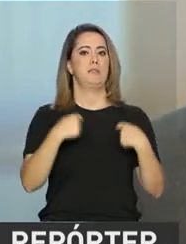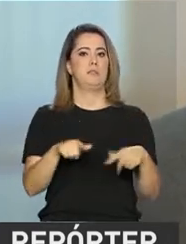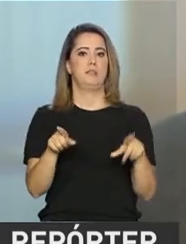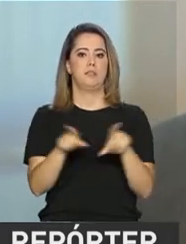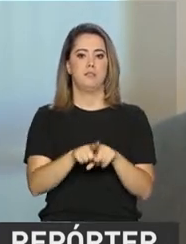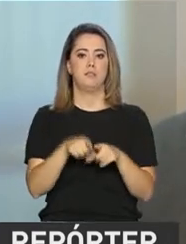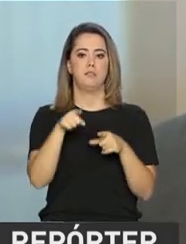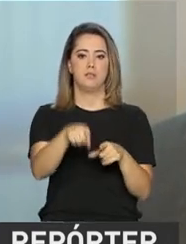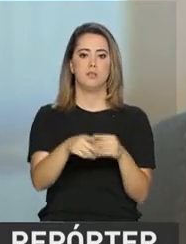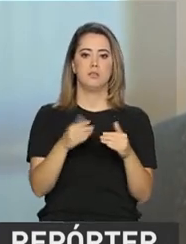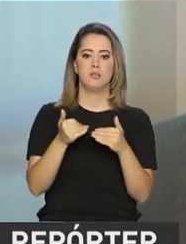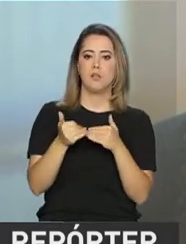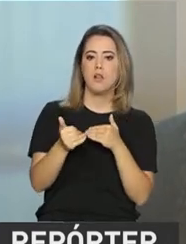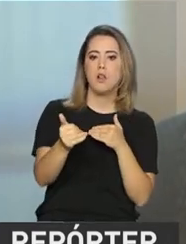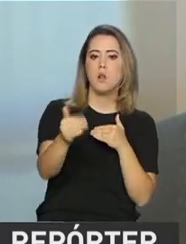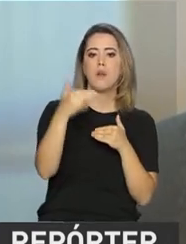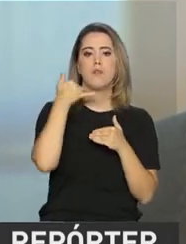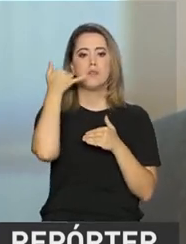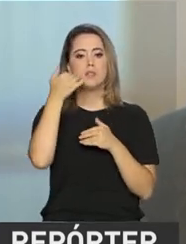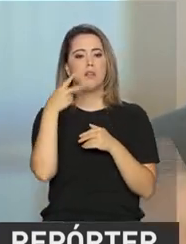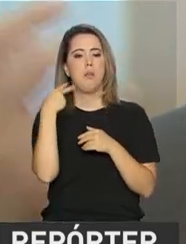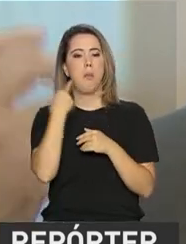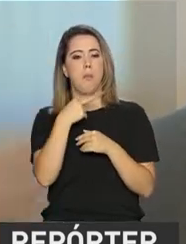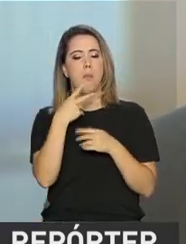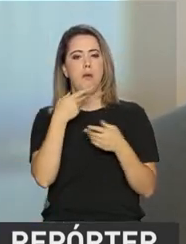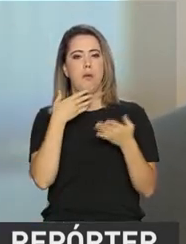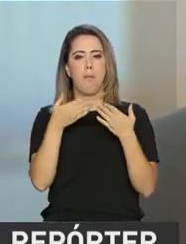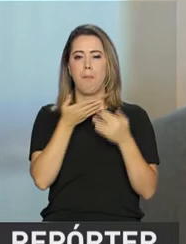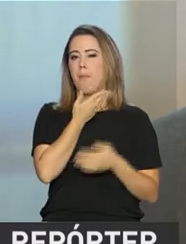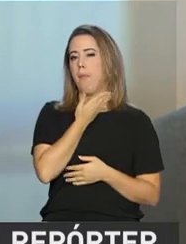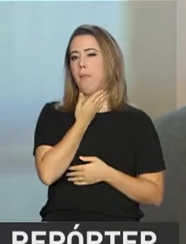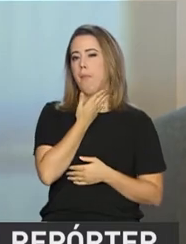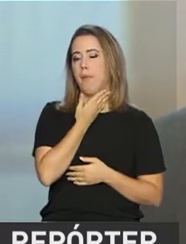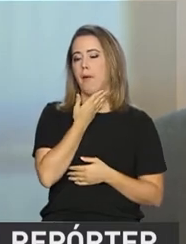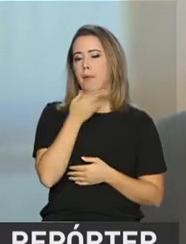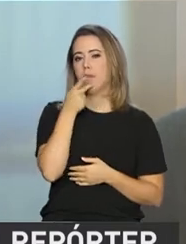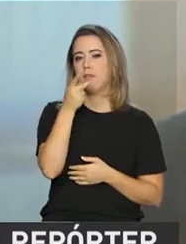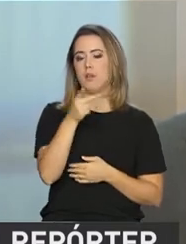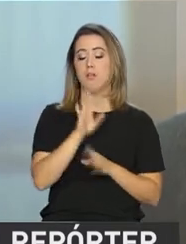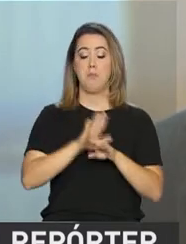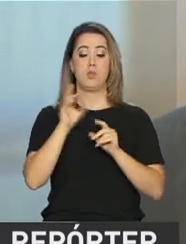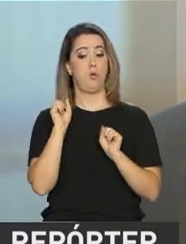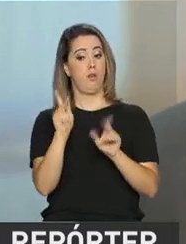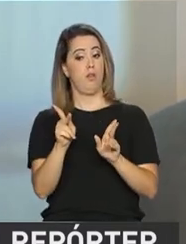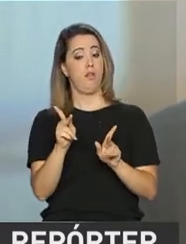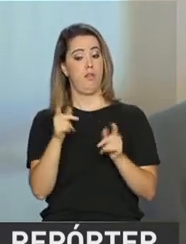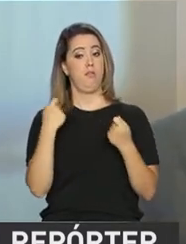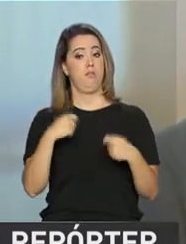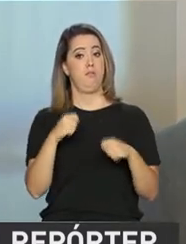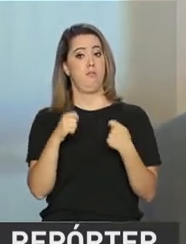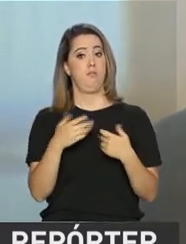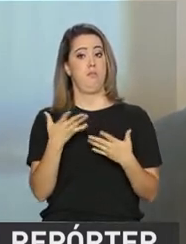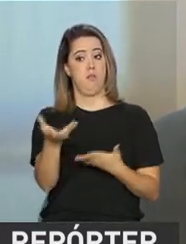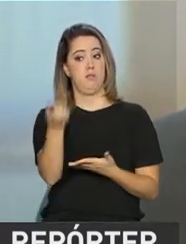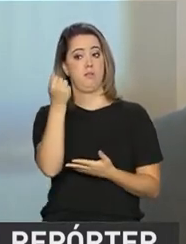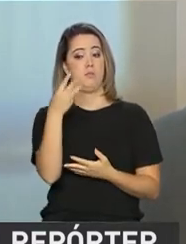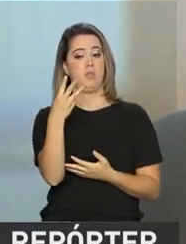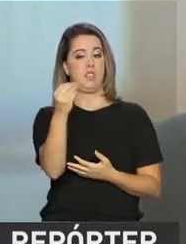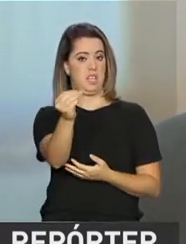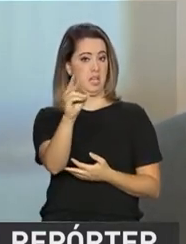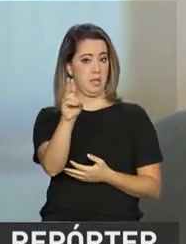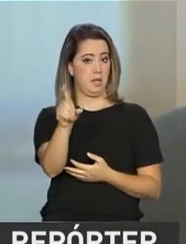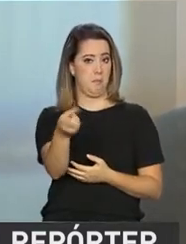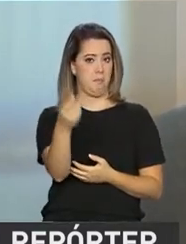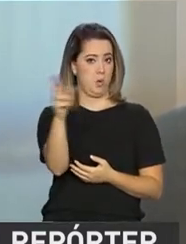lá ao longo da conversa na a pessoa do outro lado da linha vai falar só tudo bem eu tenho aqui 30 mil 40 mil reais